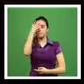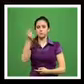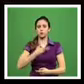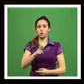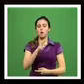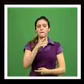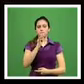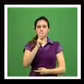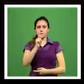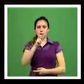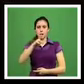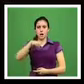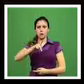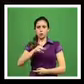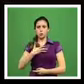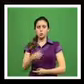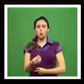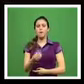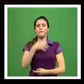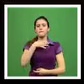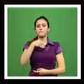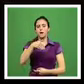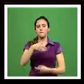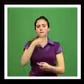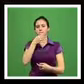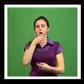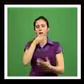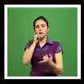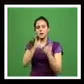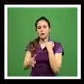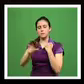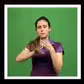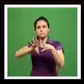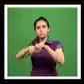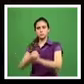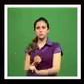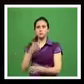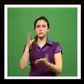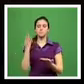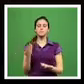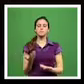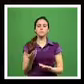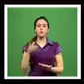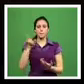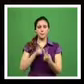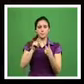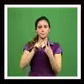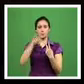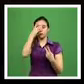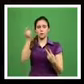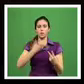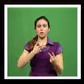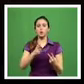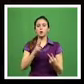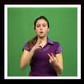Dr. Fernando Rebelo, que irá falar um pouco sobre os riscos e catástrofes no âmbito também da climatologia. Teremos o professor Dr. Dinis